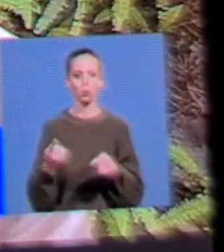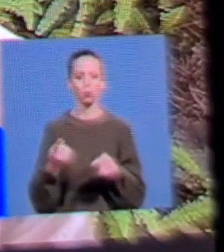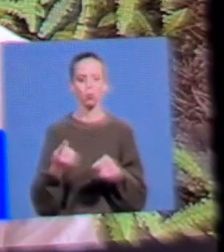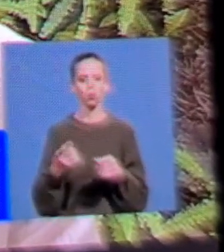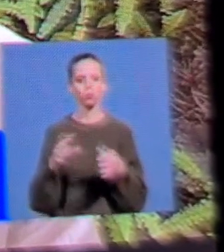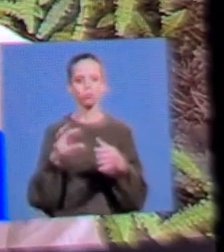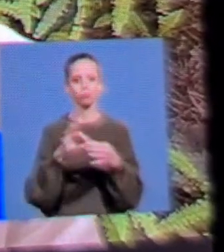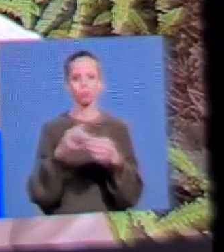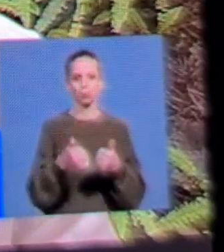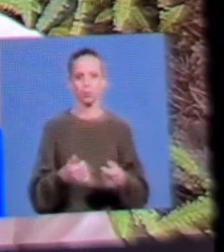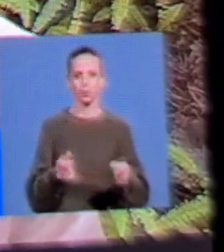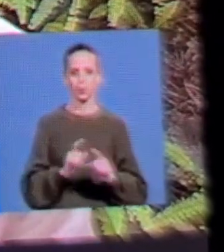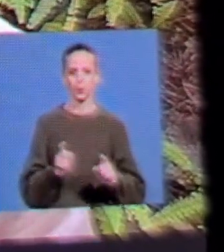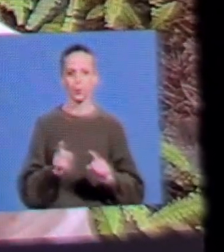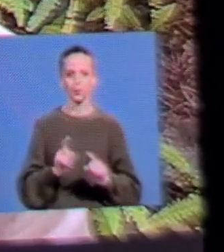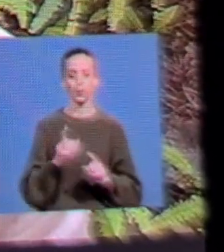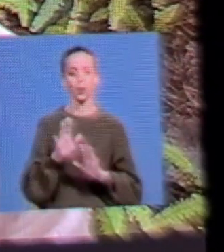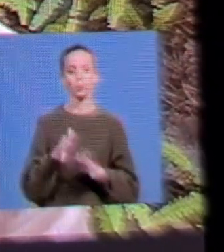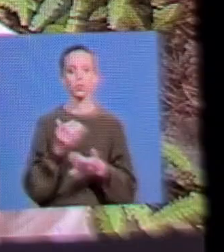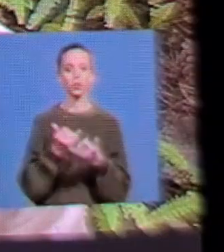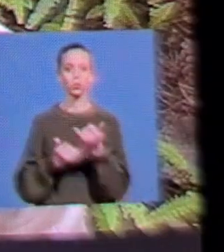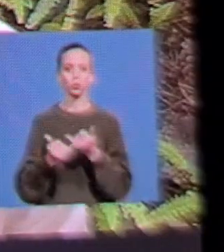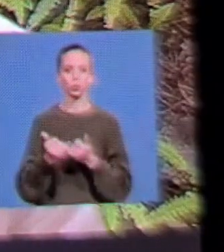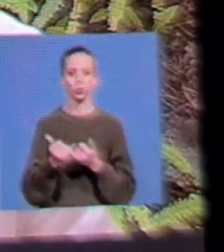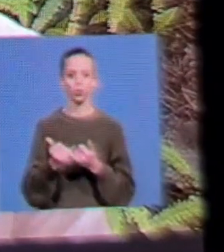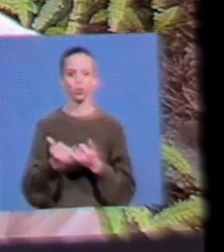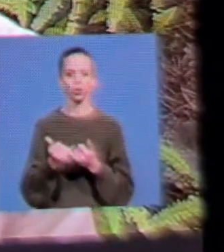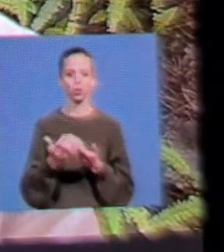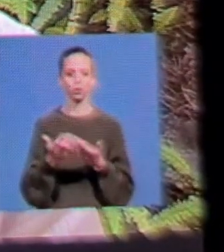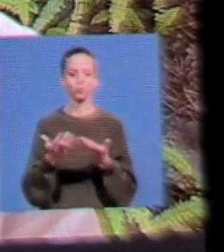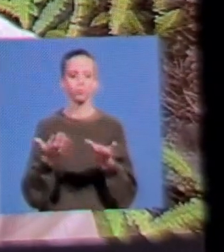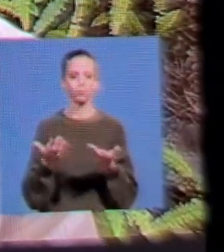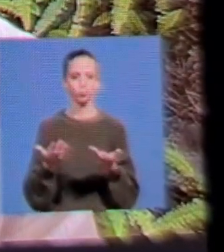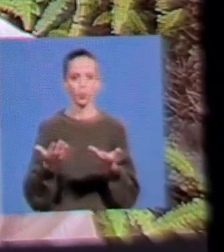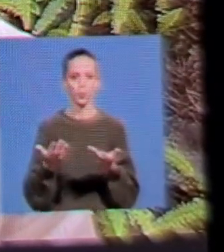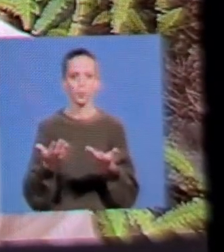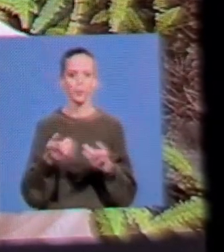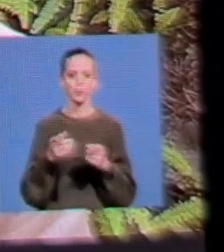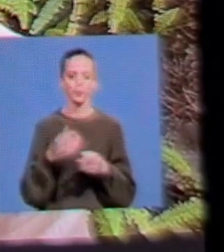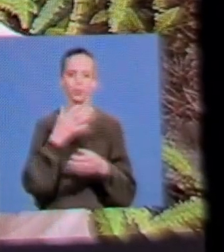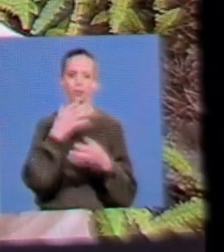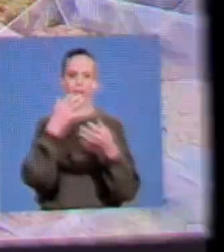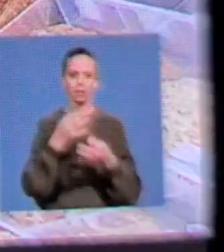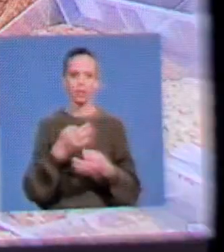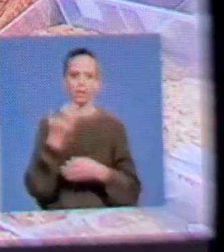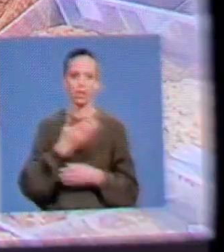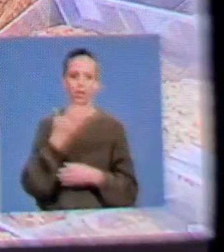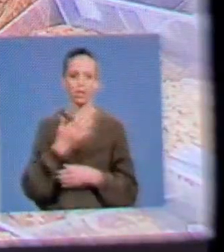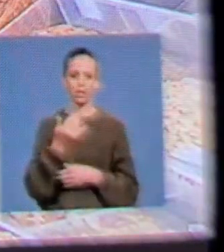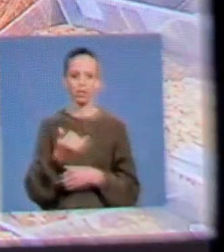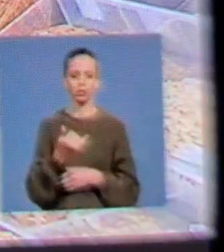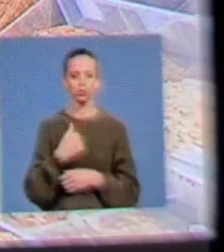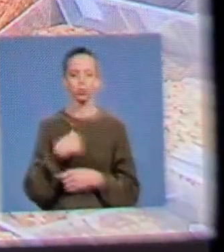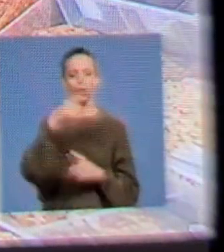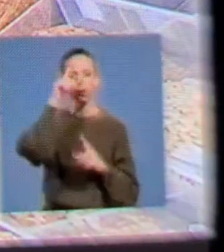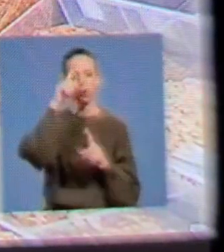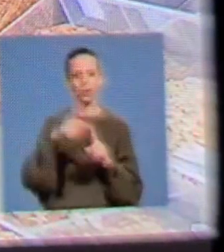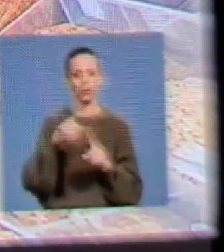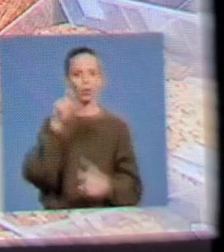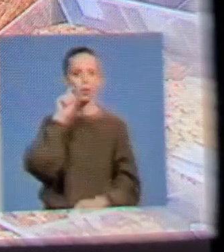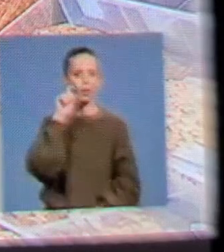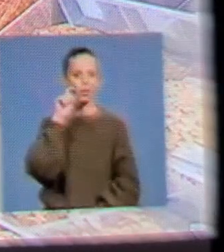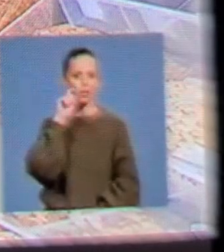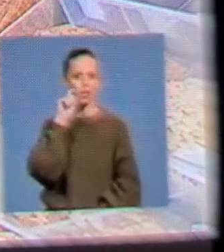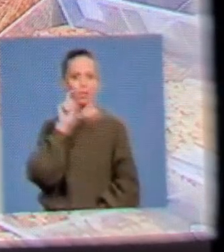em conformidade e que têm que ser substituídas e que serão, com certeza, nos próximos dias. O que se pretende garantir